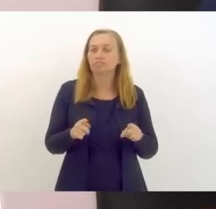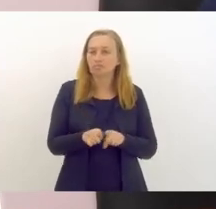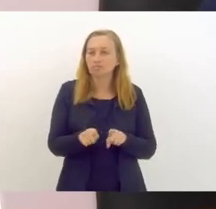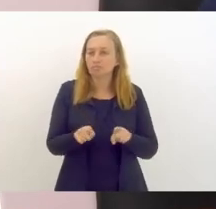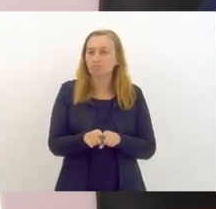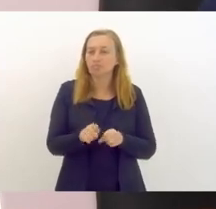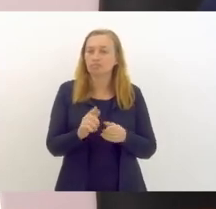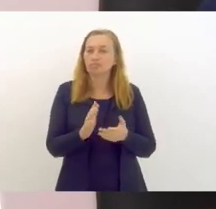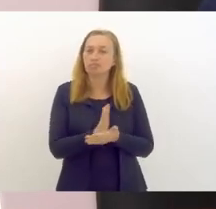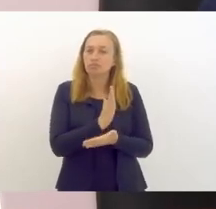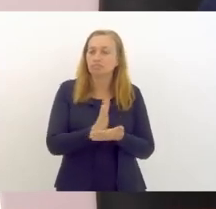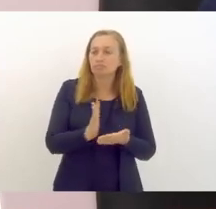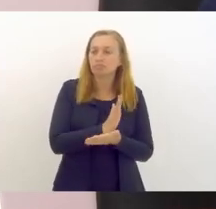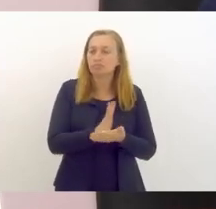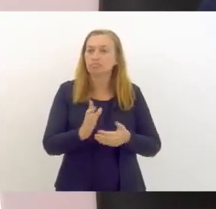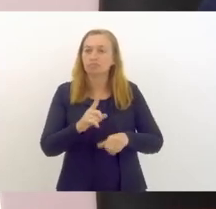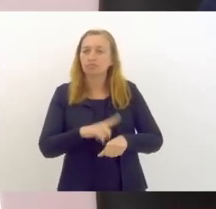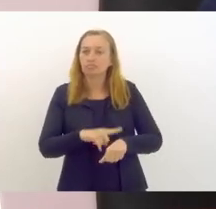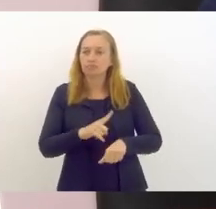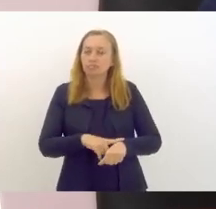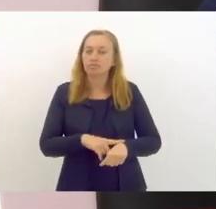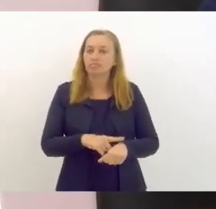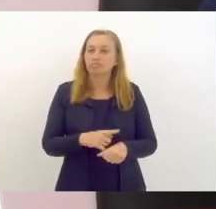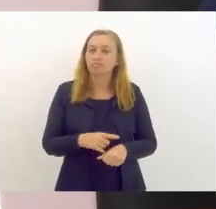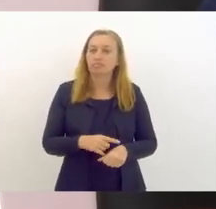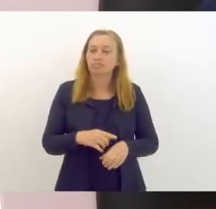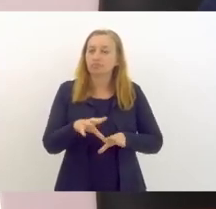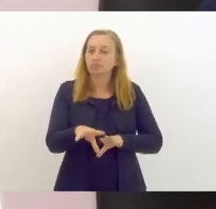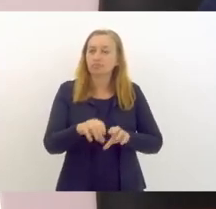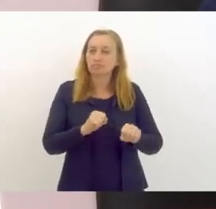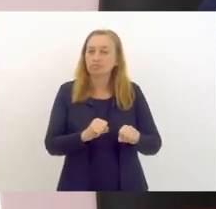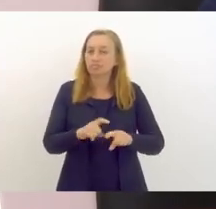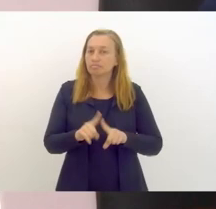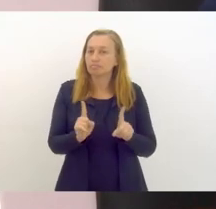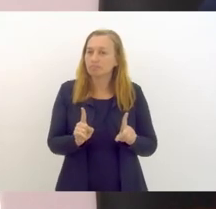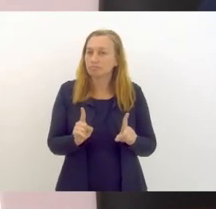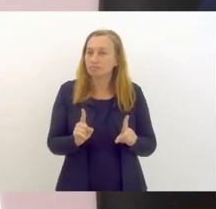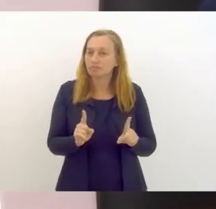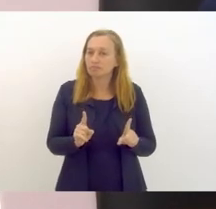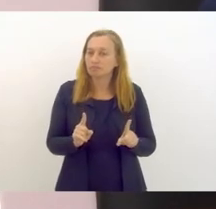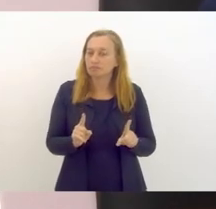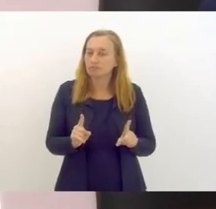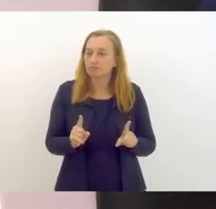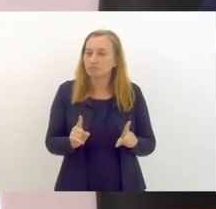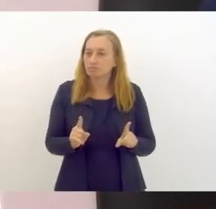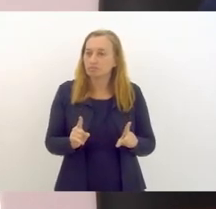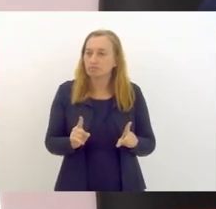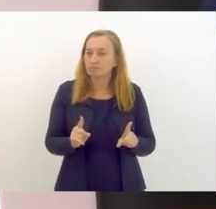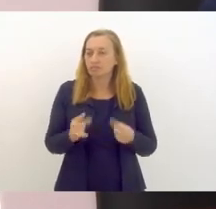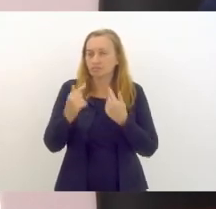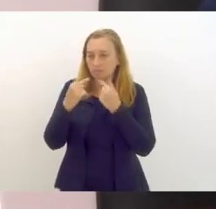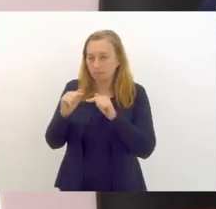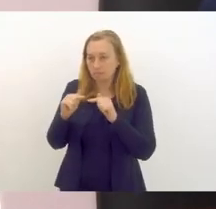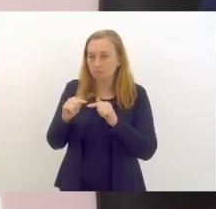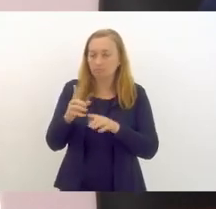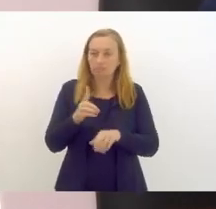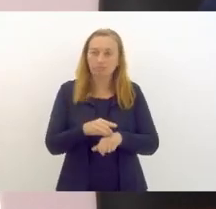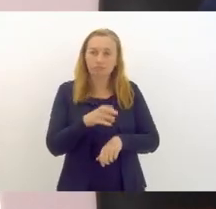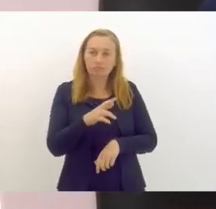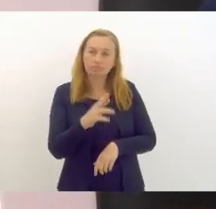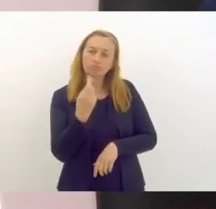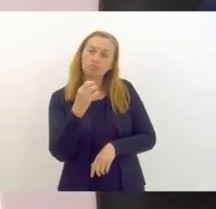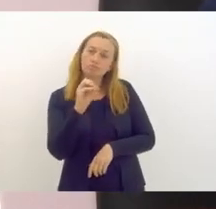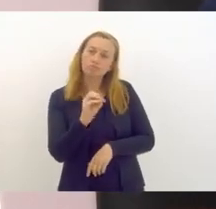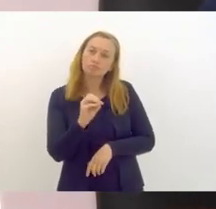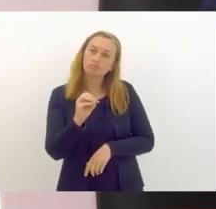algumas ações, né? A gente teve lá a formação, mas, assim, há também uma crítica que, como foi o doutor Rodrigo falou, não é uma